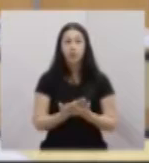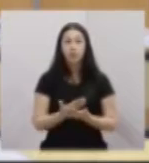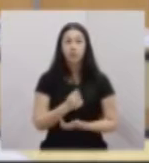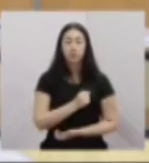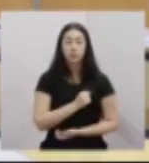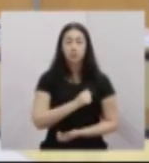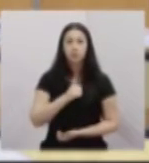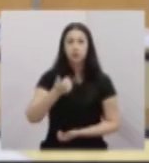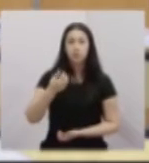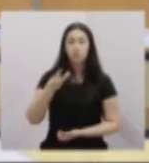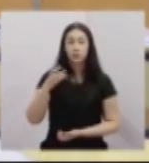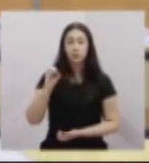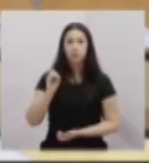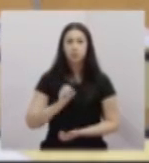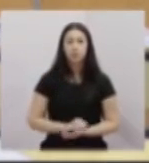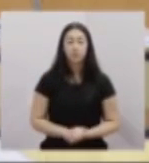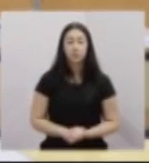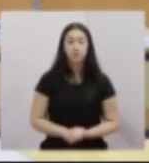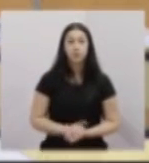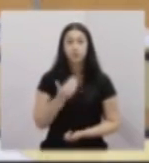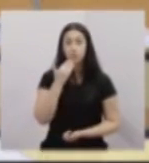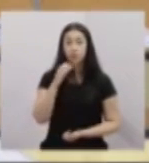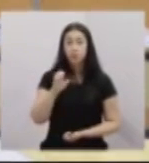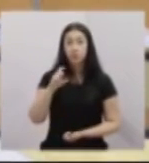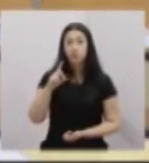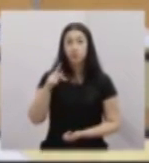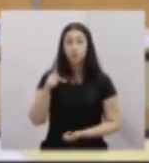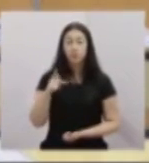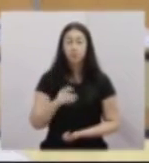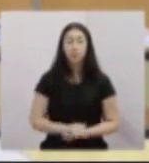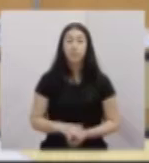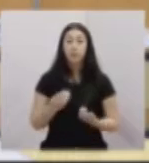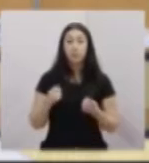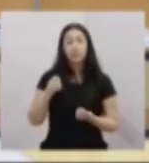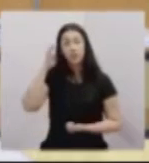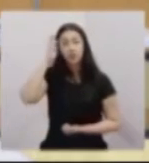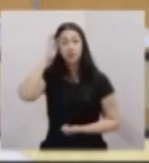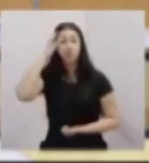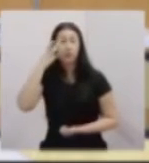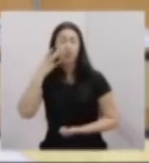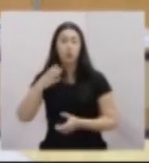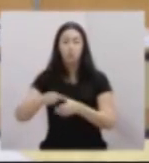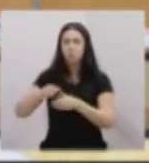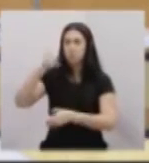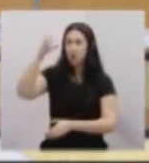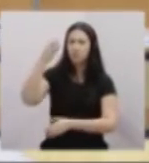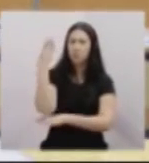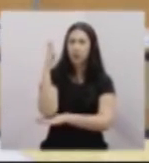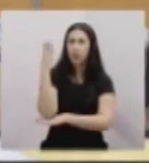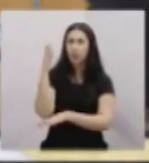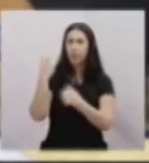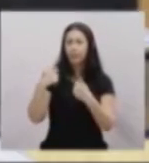requerimento 130 a EDP, solicitando providências referente à troca de poste de